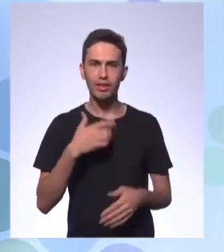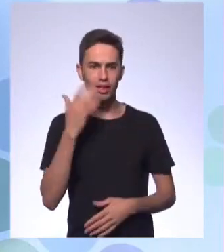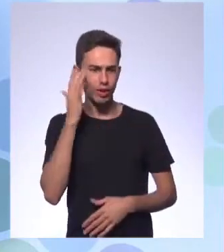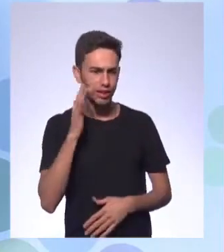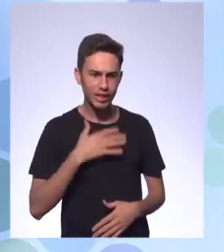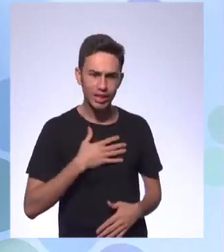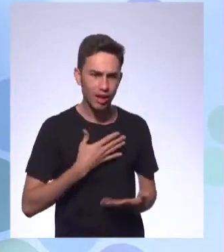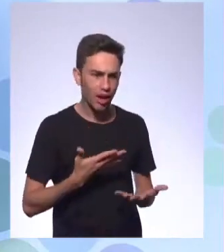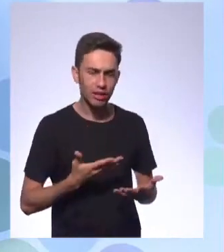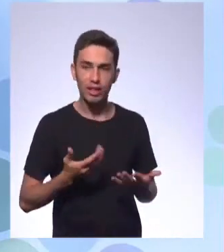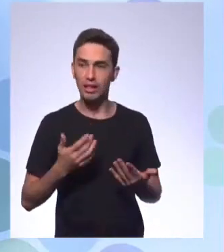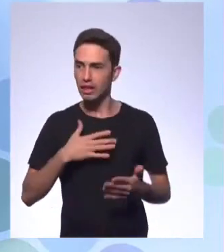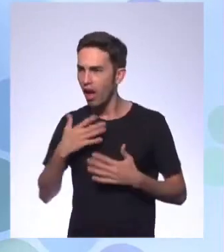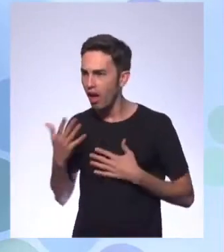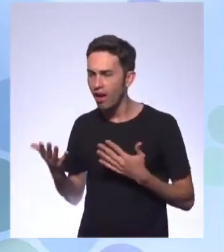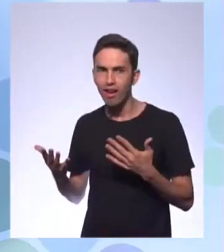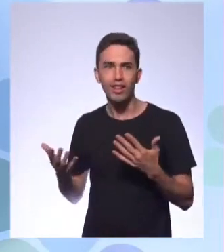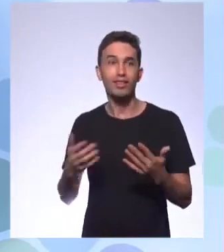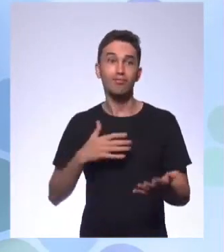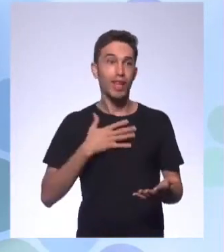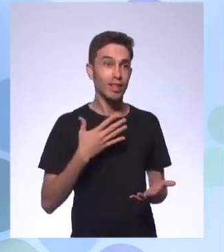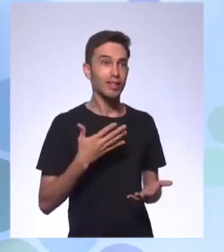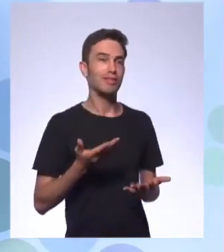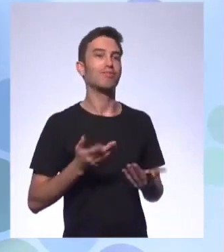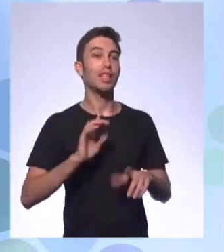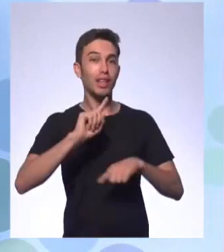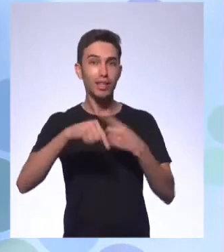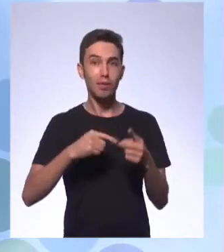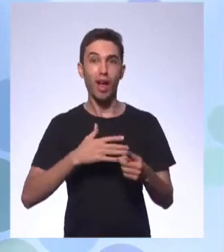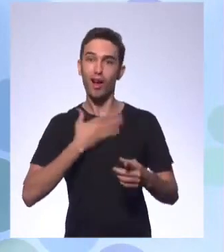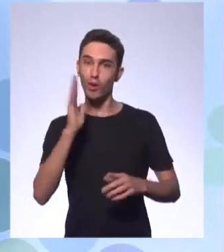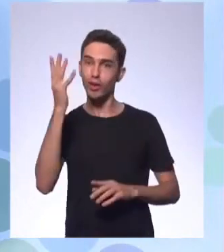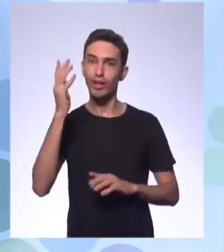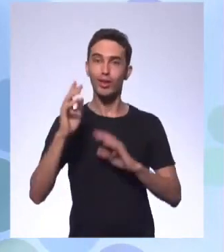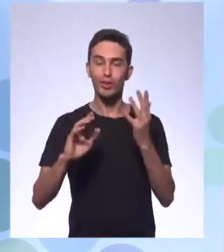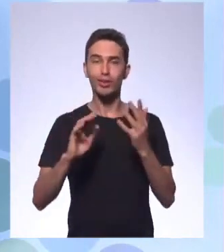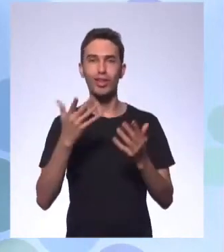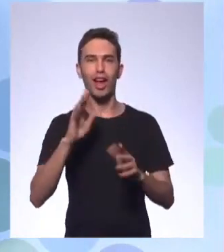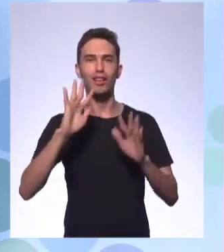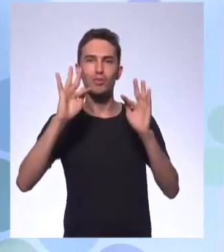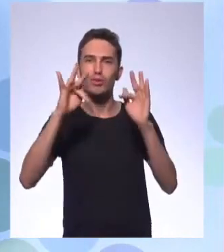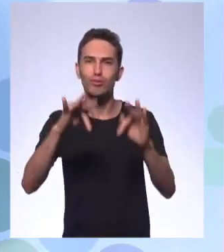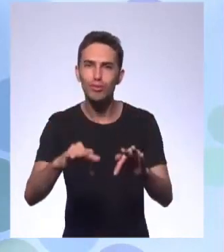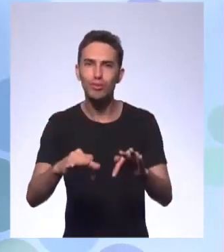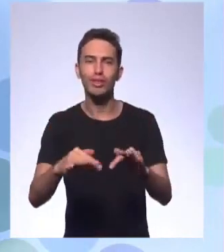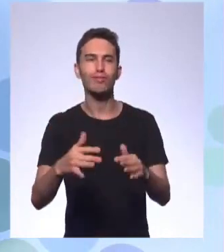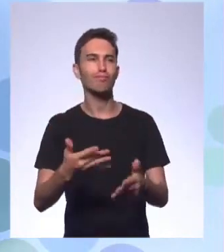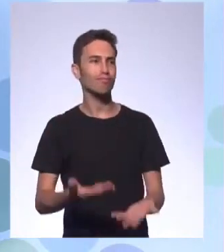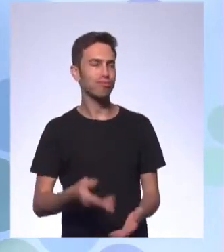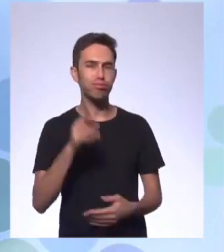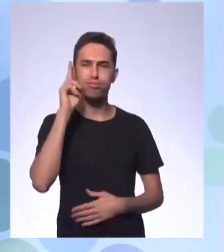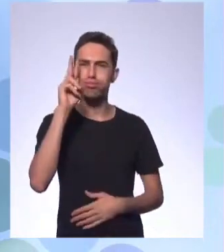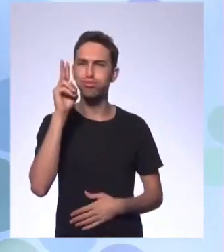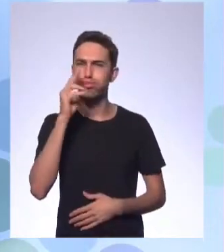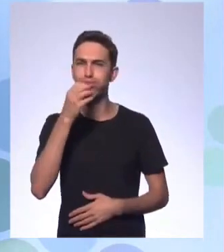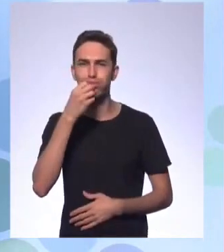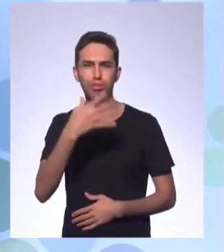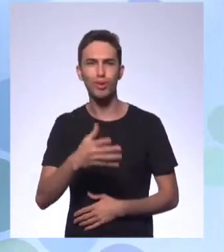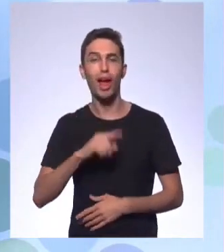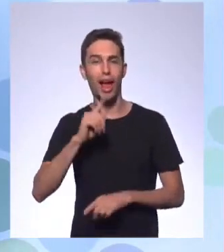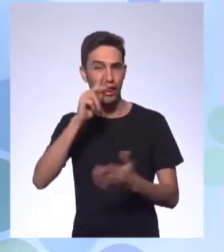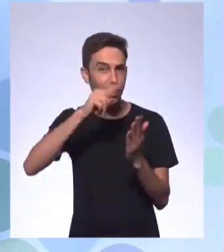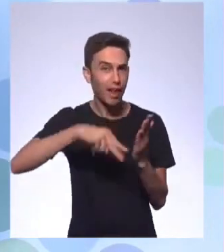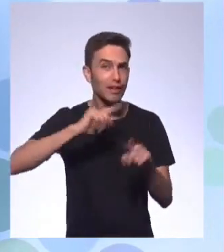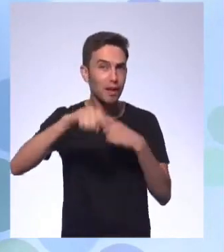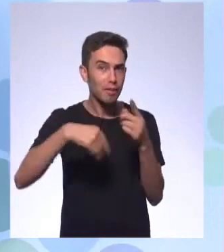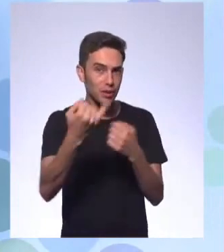e acontece. Não acredito, e não acontece, mas acontece no outro. E quando termina, gente, que história maravilhosa. Leia e diga o que você